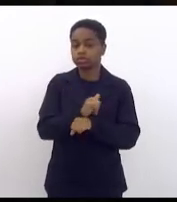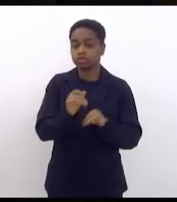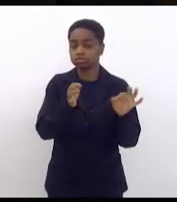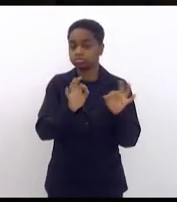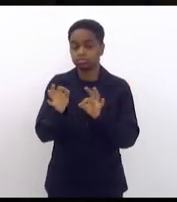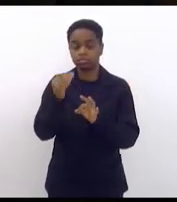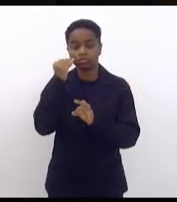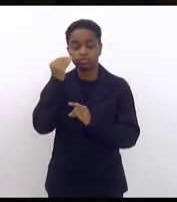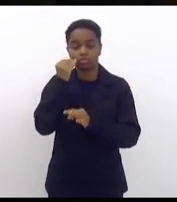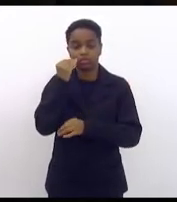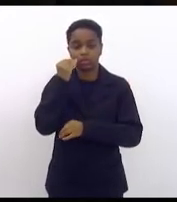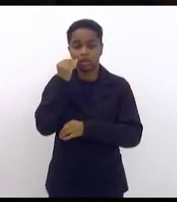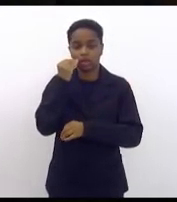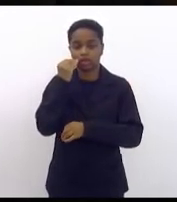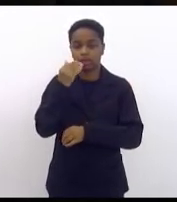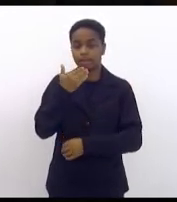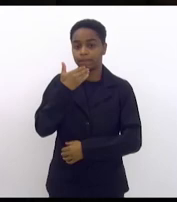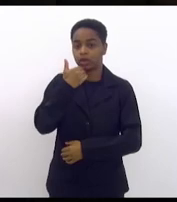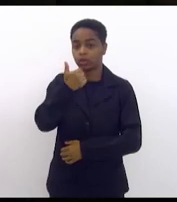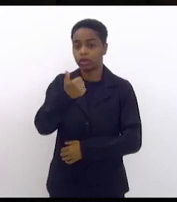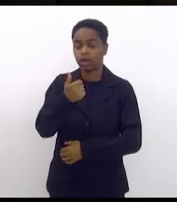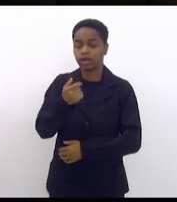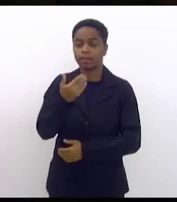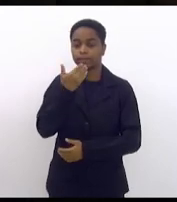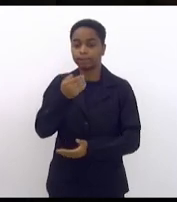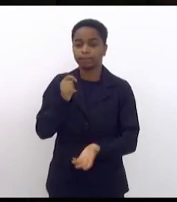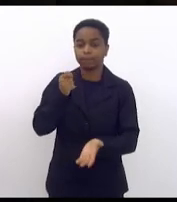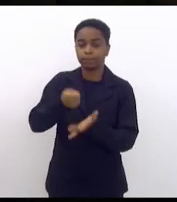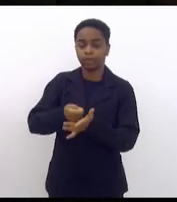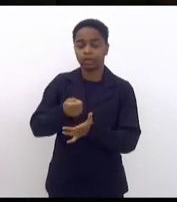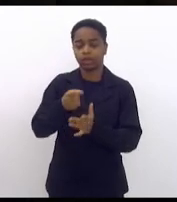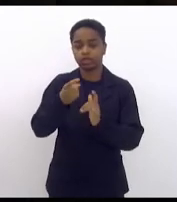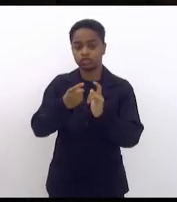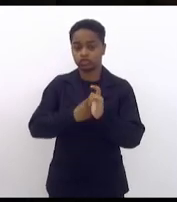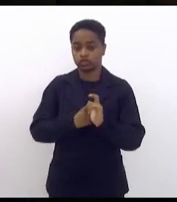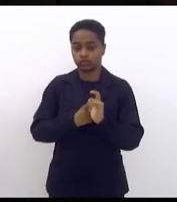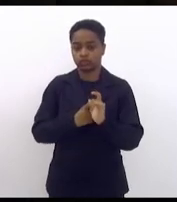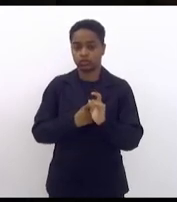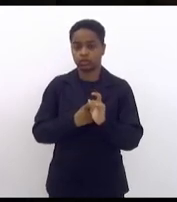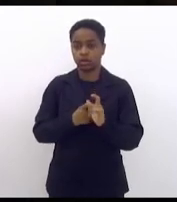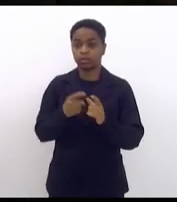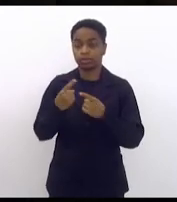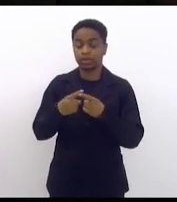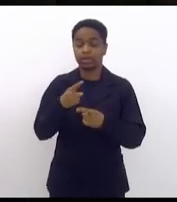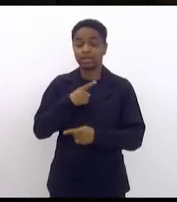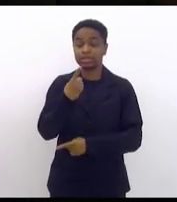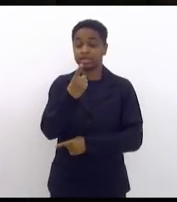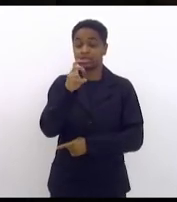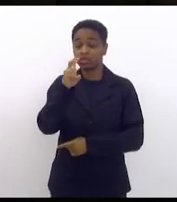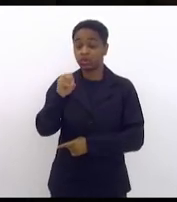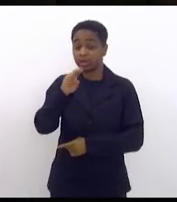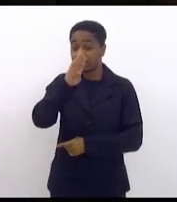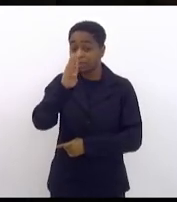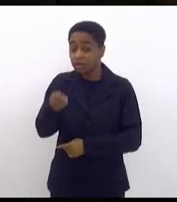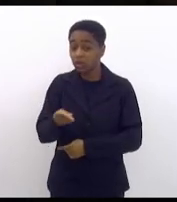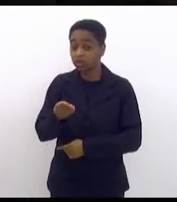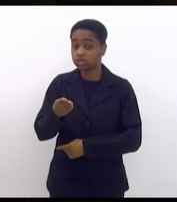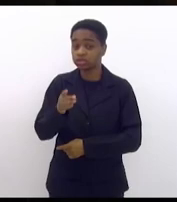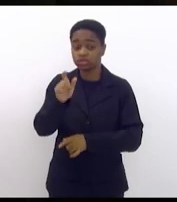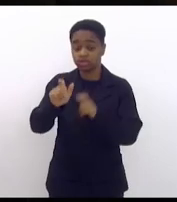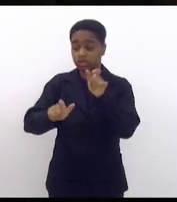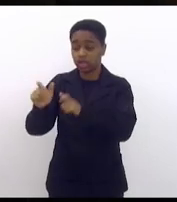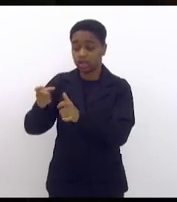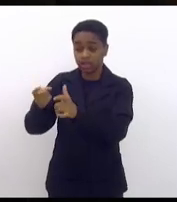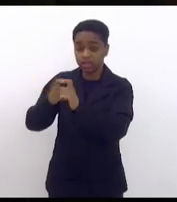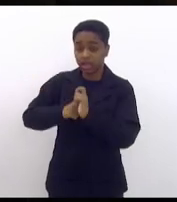para incrementar a cobrança da dívida ativa. São quase 150 bilhões em dívida ativa e